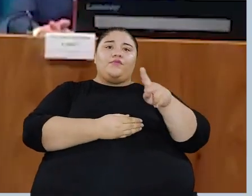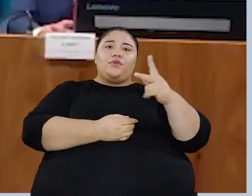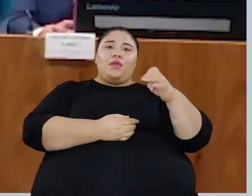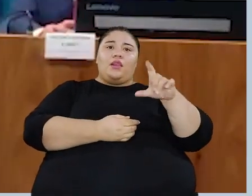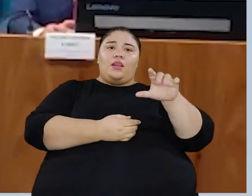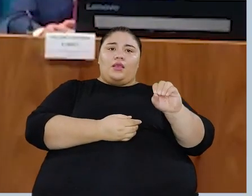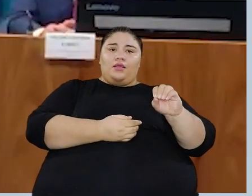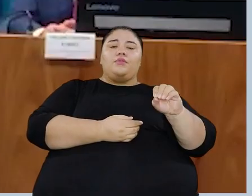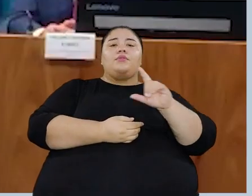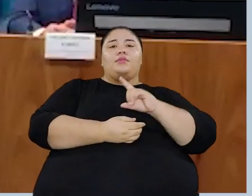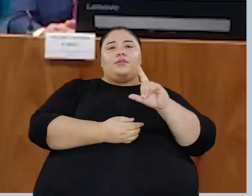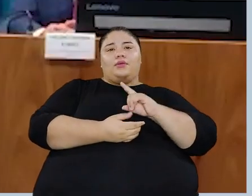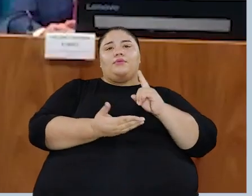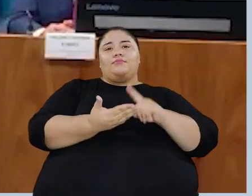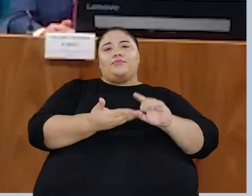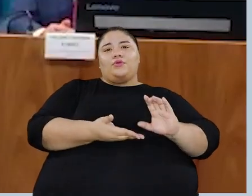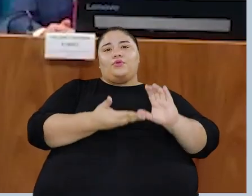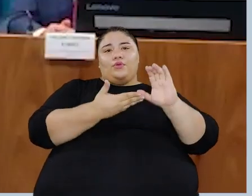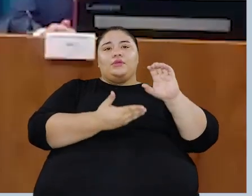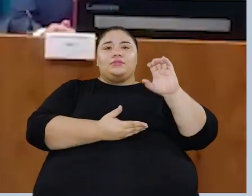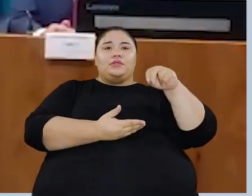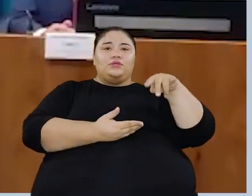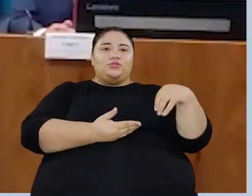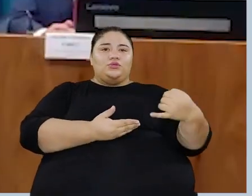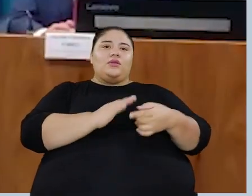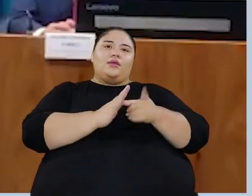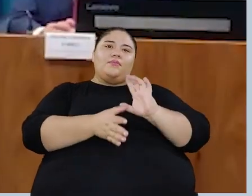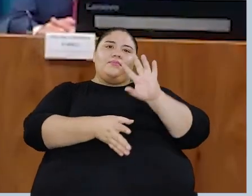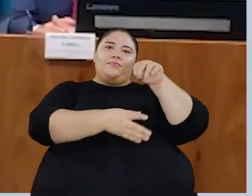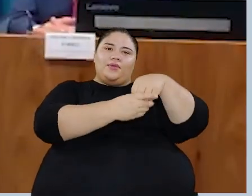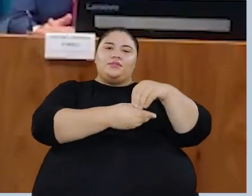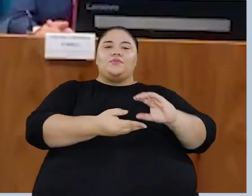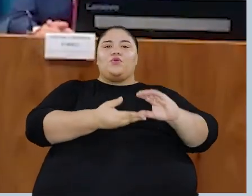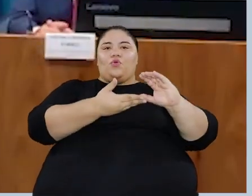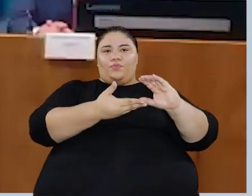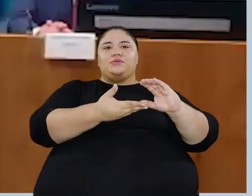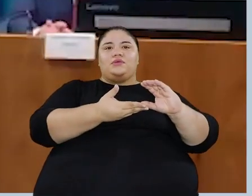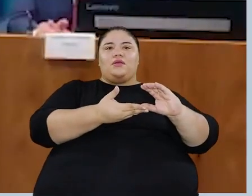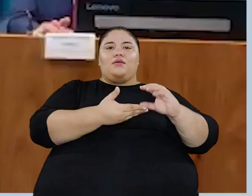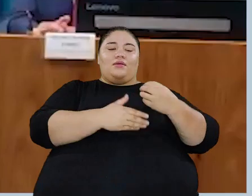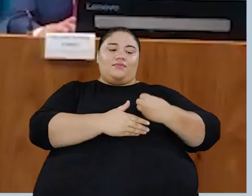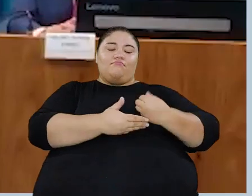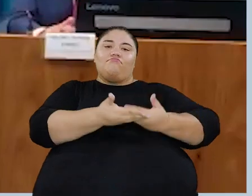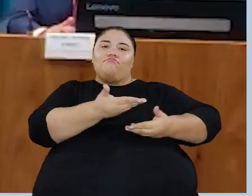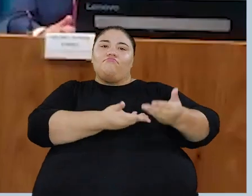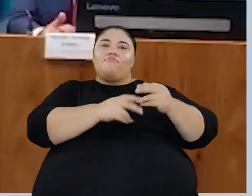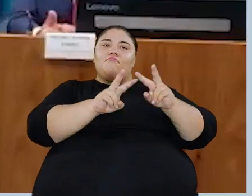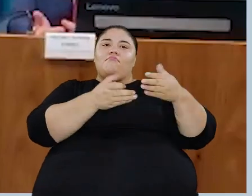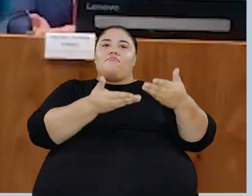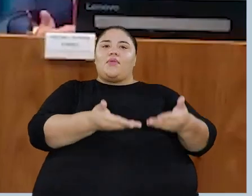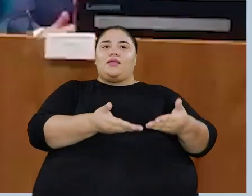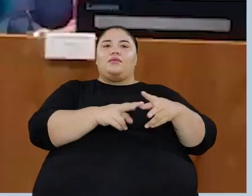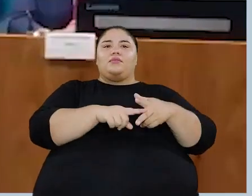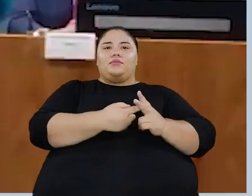do professor Heleno Torres no Conselho Nacional de Justiça, que faz parte lá da comissão, para tratar ainda mais,